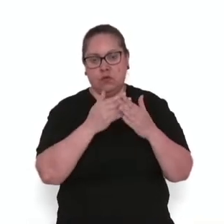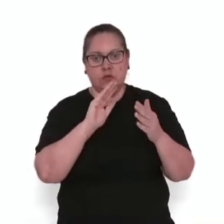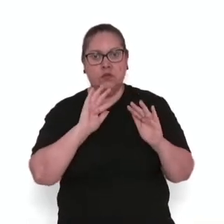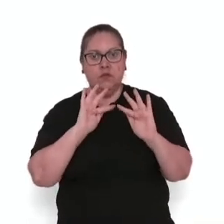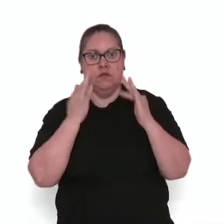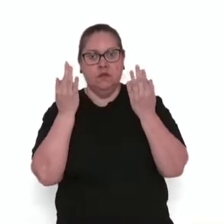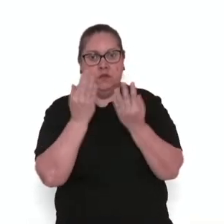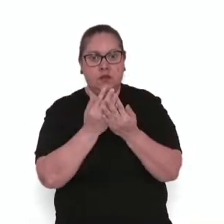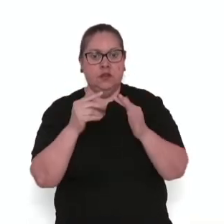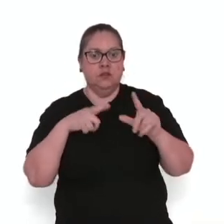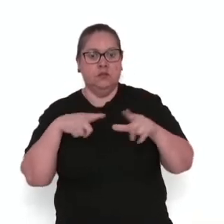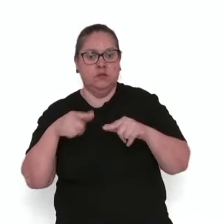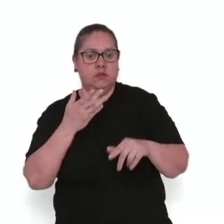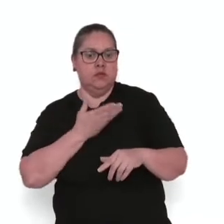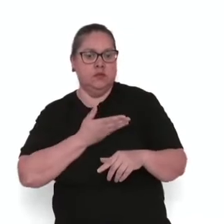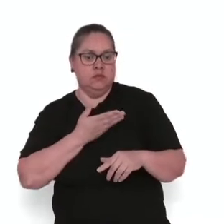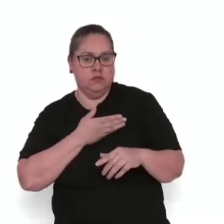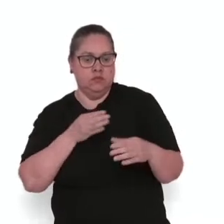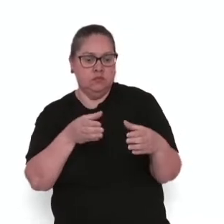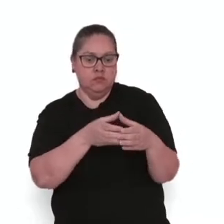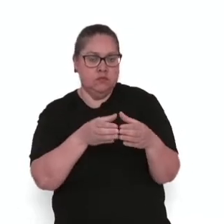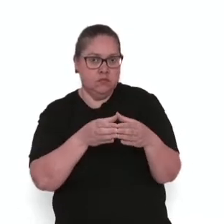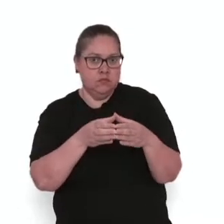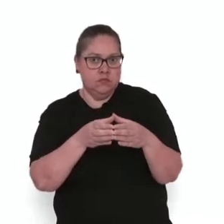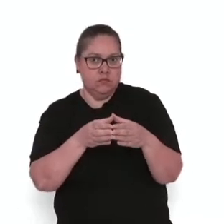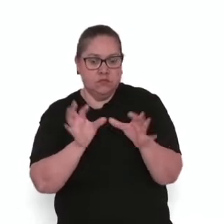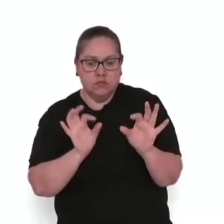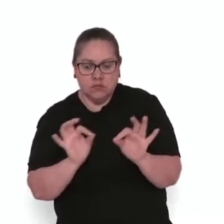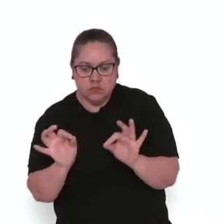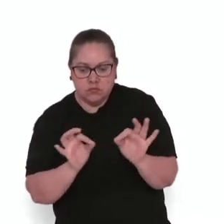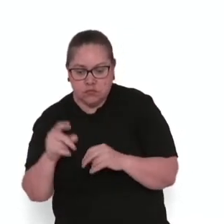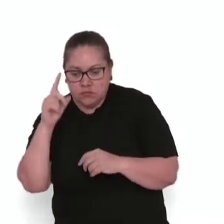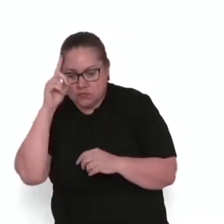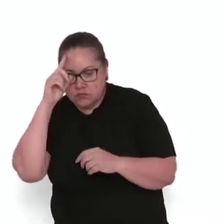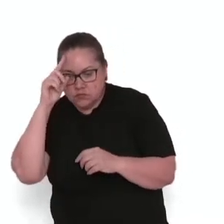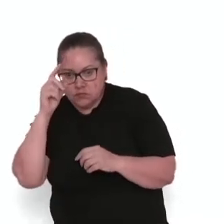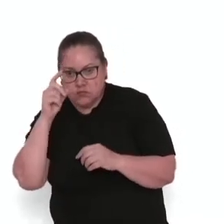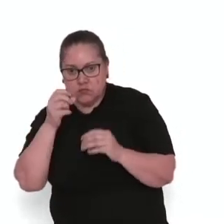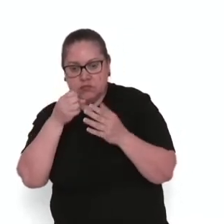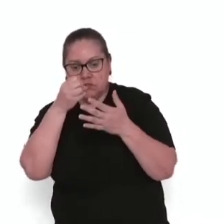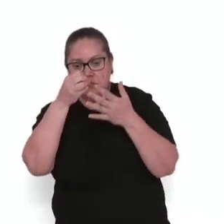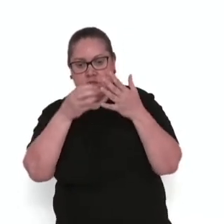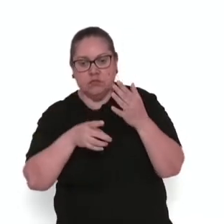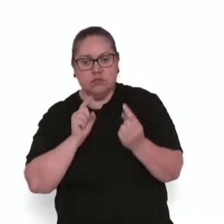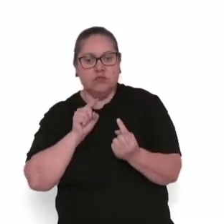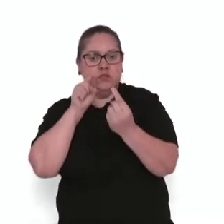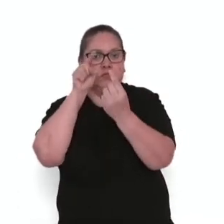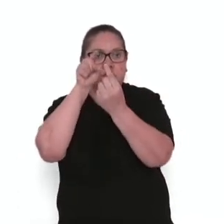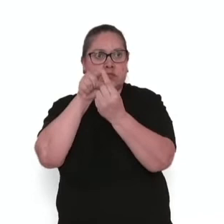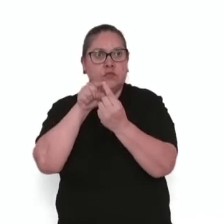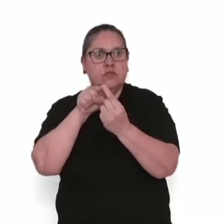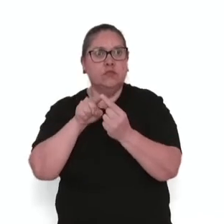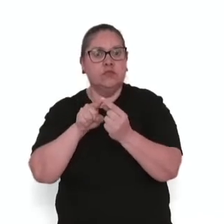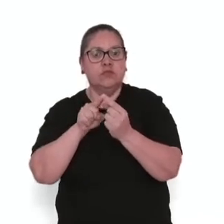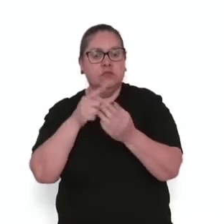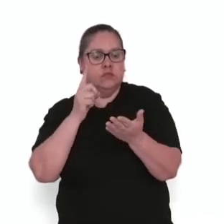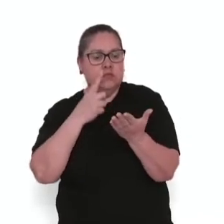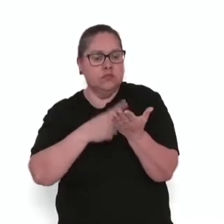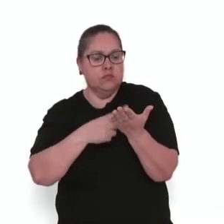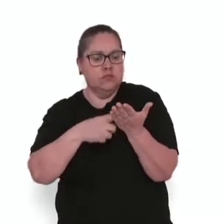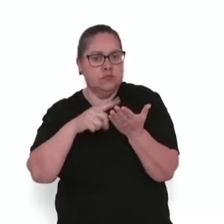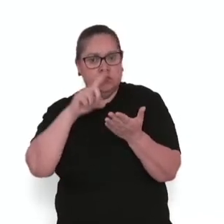Se assuma, né, essa responsabilidade. Reflita antes de agir. Muito importante também, não agir por